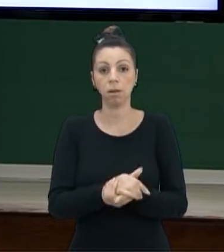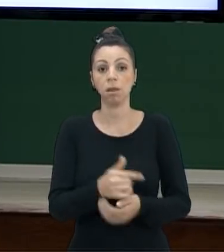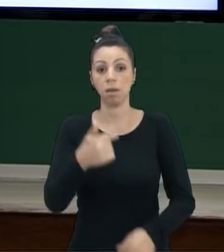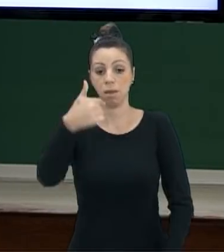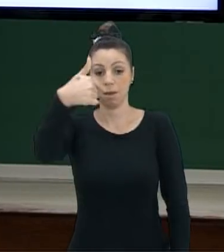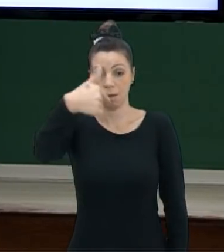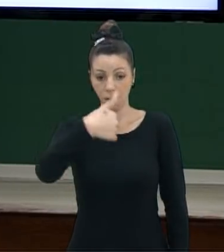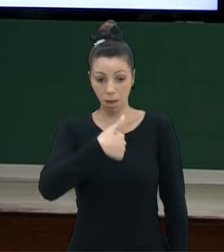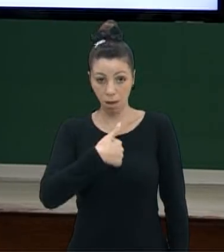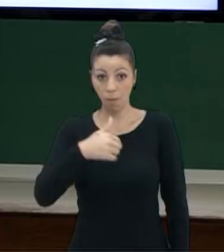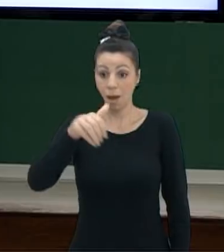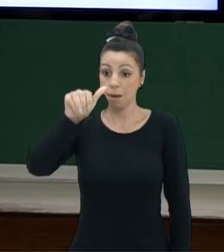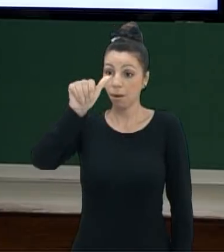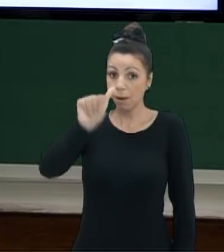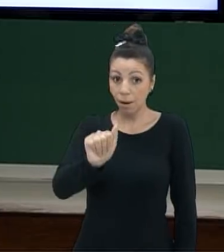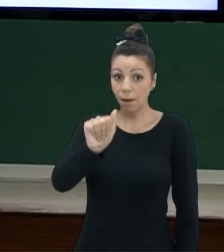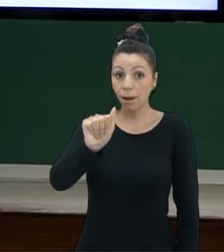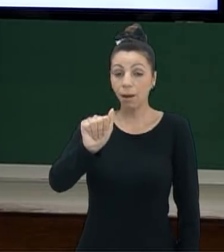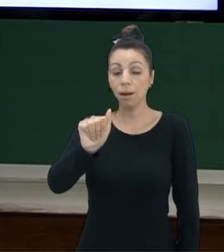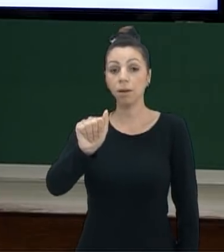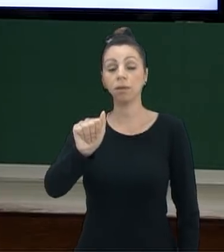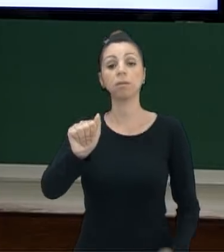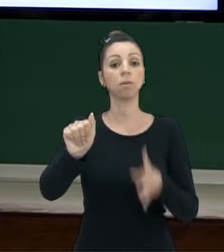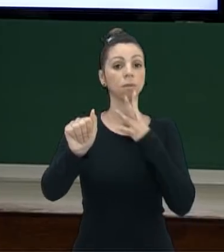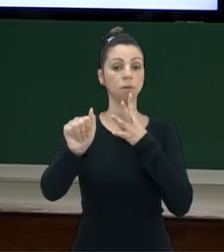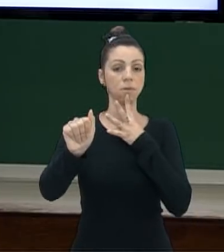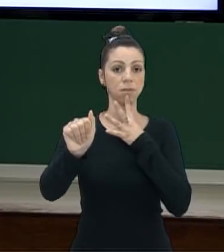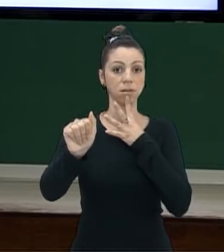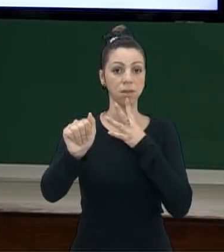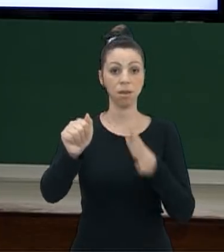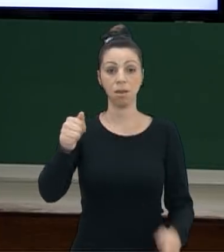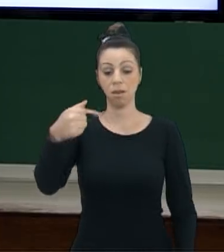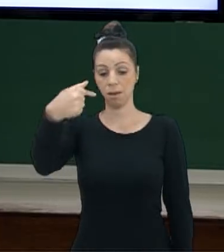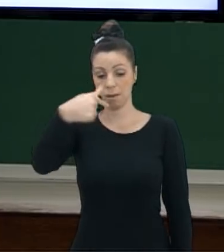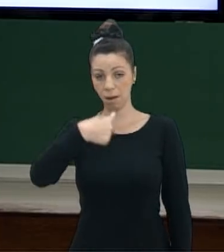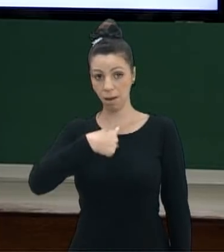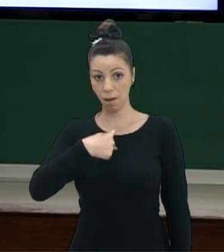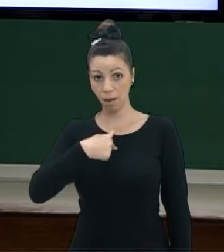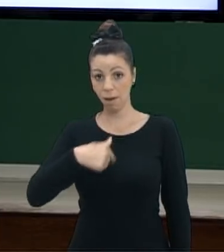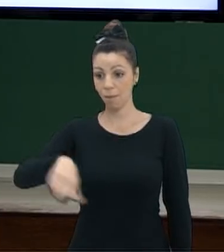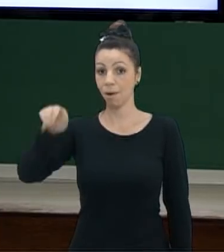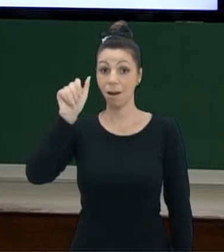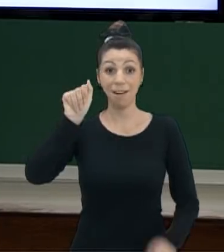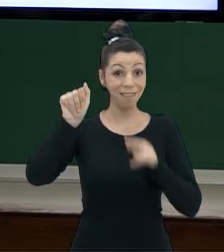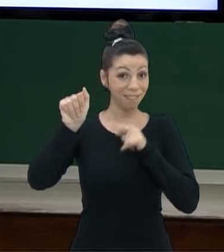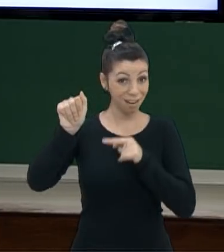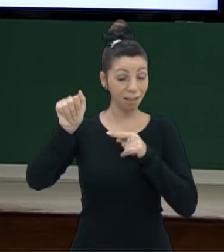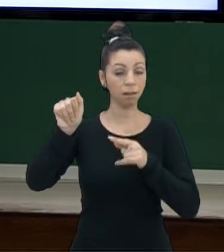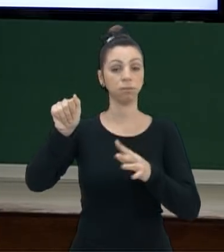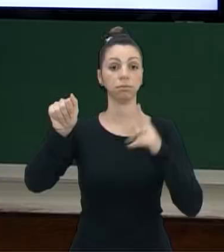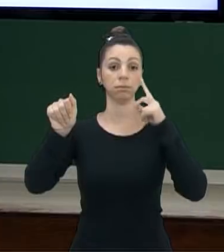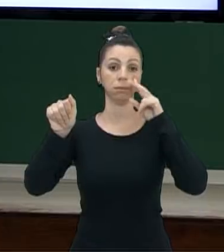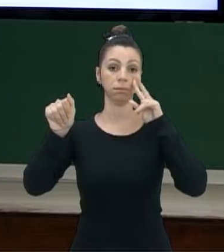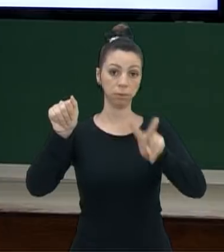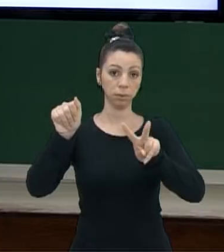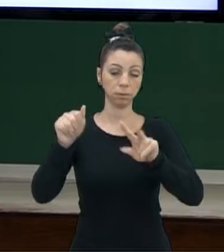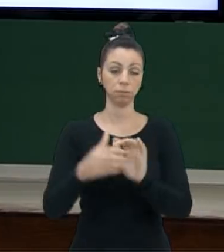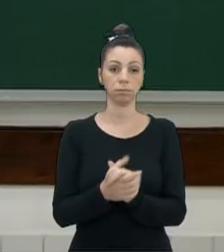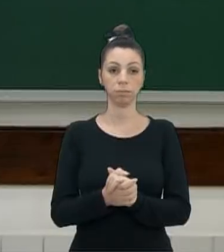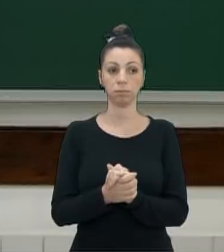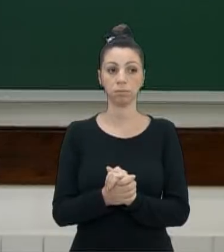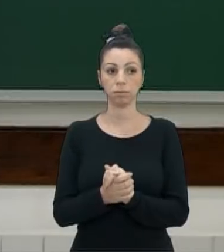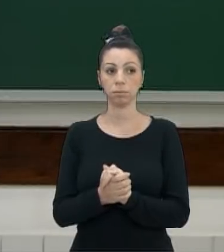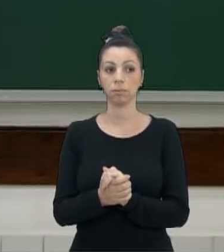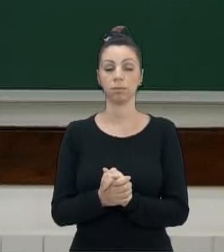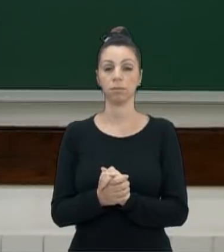conheci. Eu a vi. Estão observando? Então, aqui eu tenho o pronome pessoal, mas ele é oblíquo.